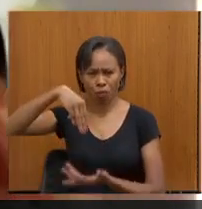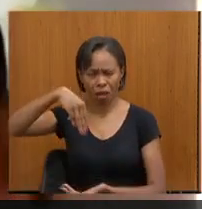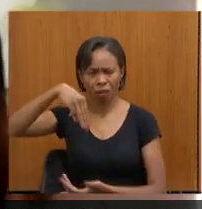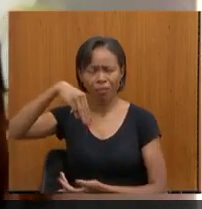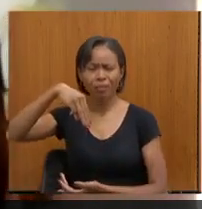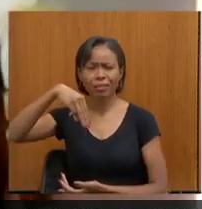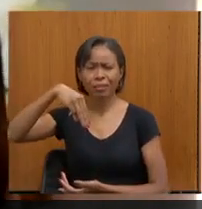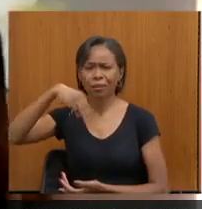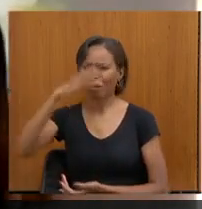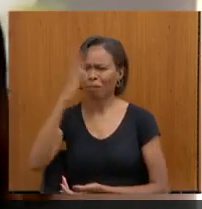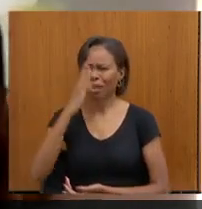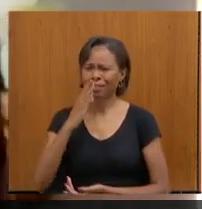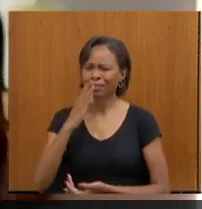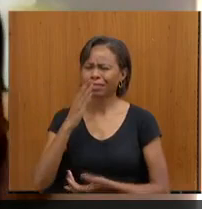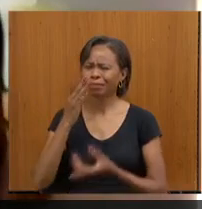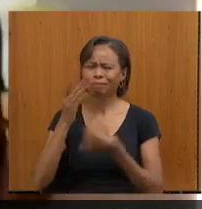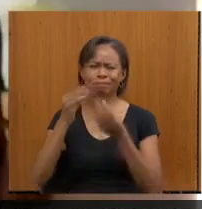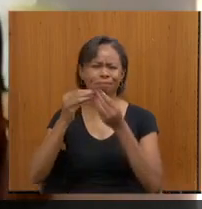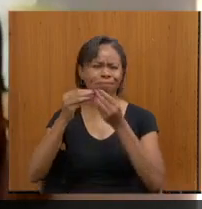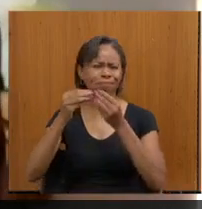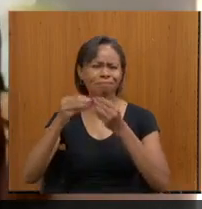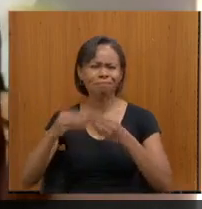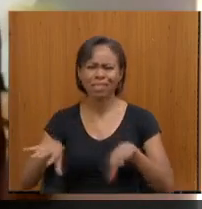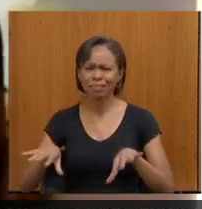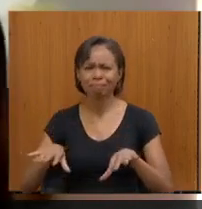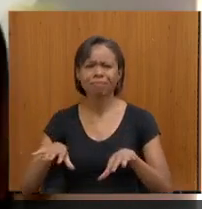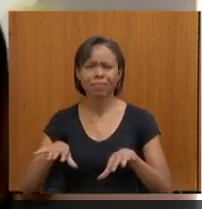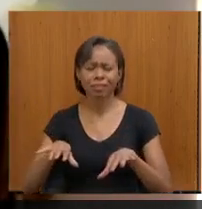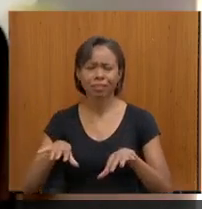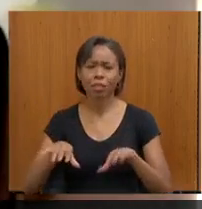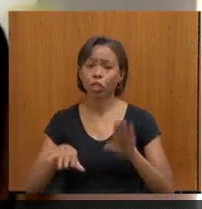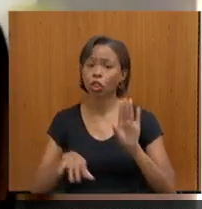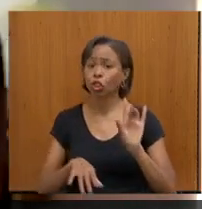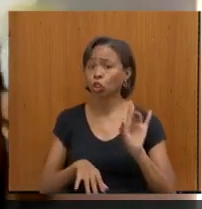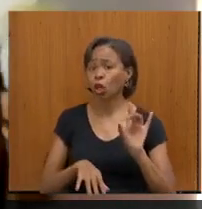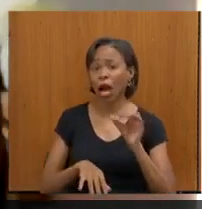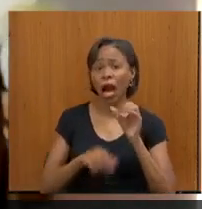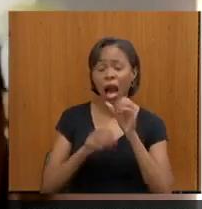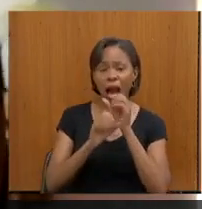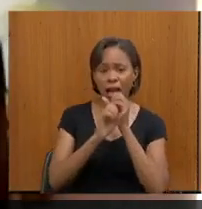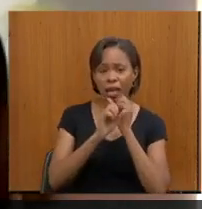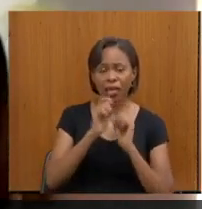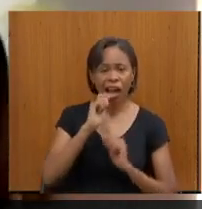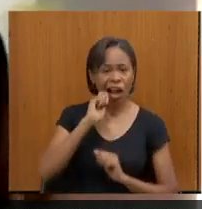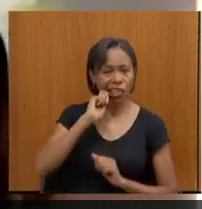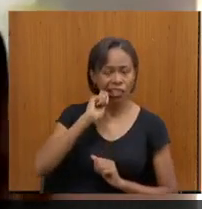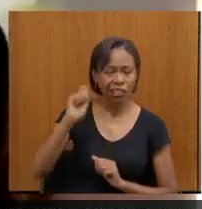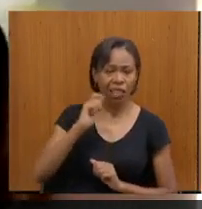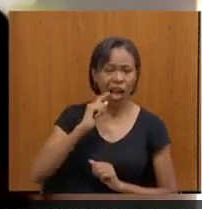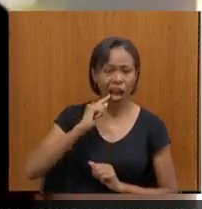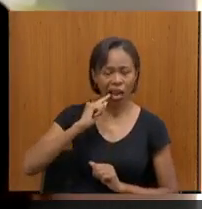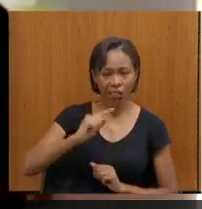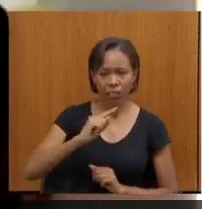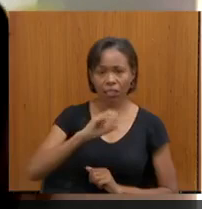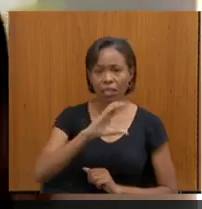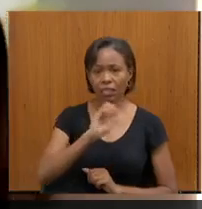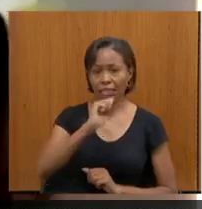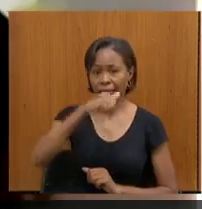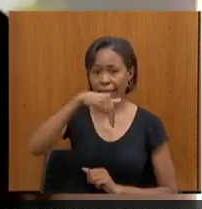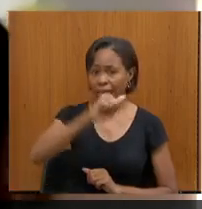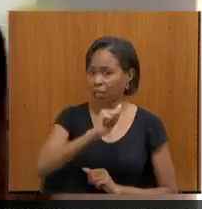o exceção e bagaço de cana é uma das foco da